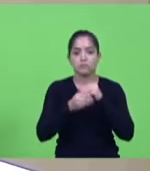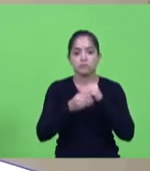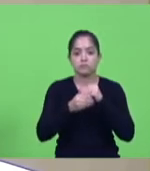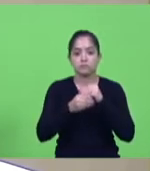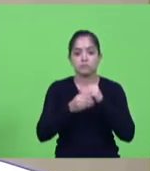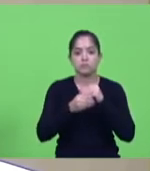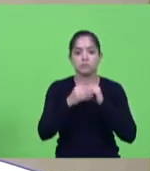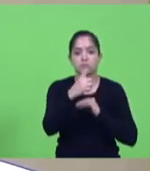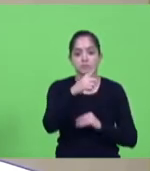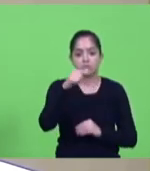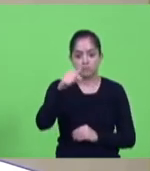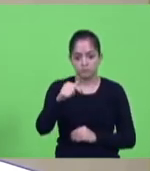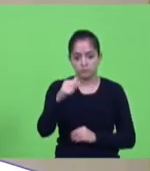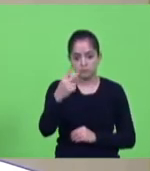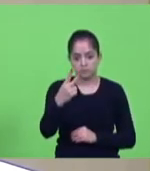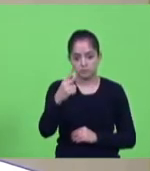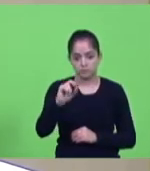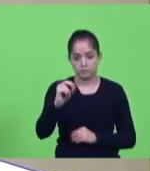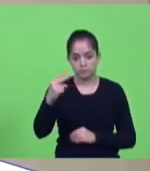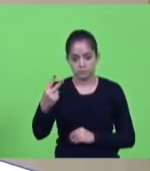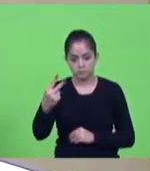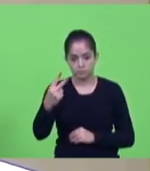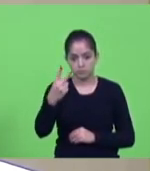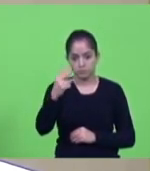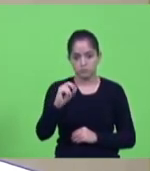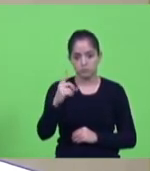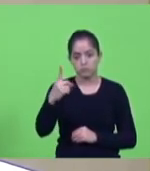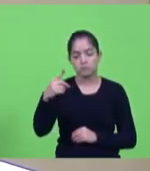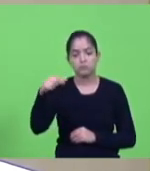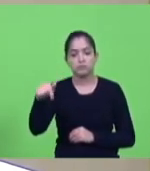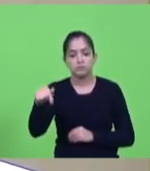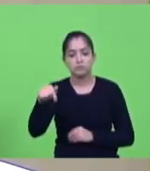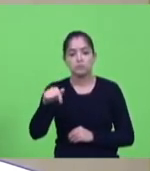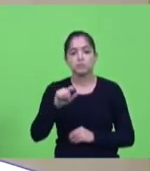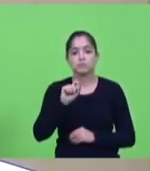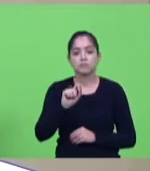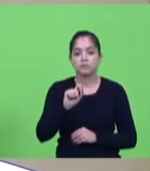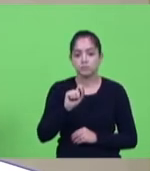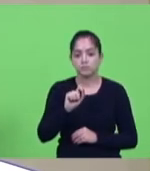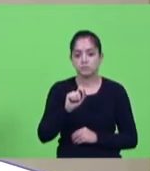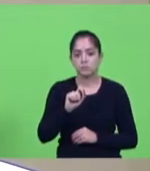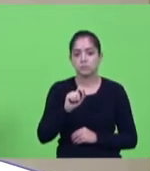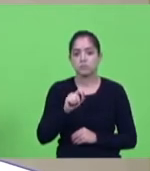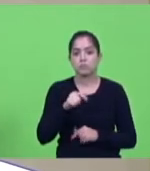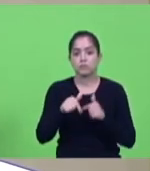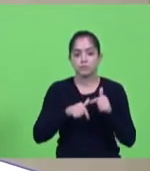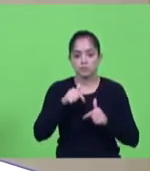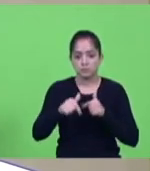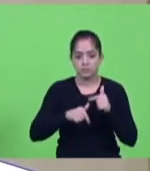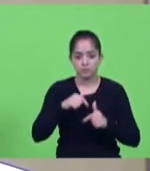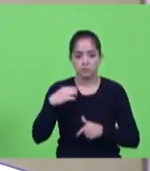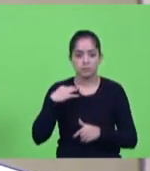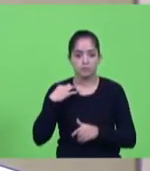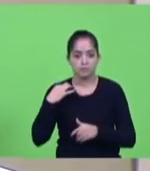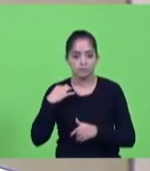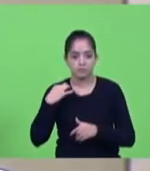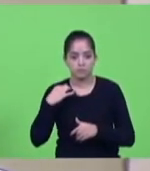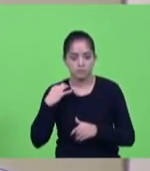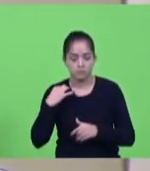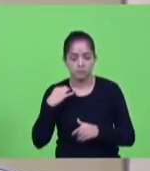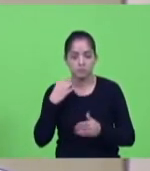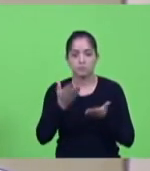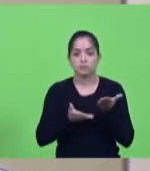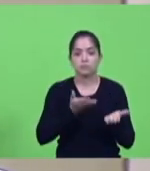lei 17.202 de 2017, que dispõe sobre a prestação de serviços voluntários nas atividades de